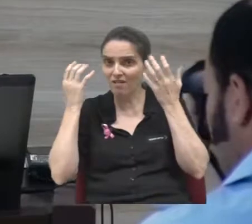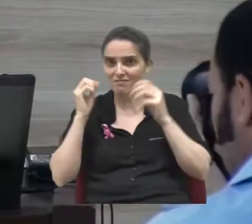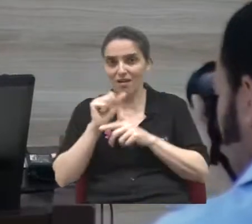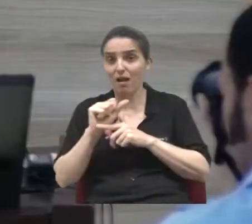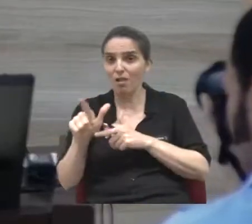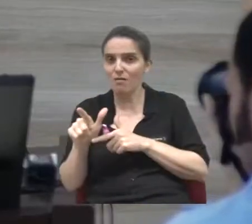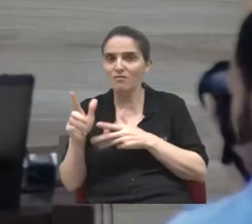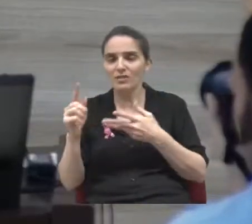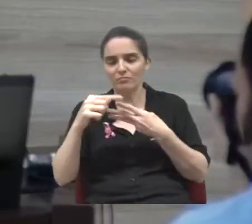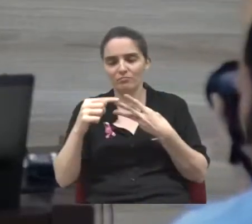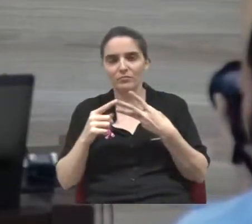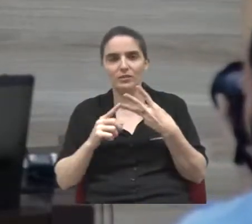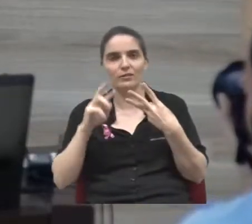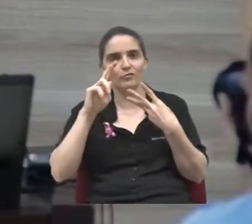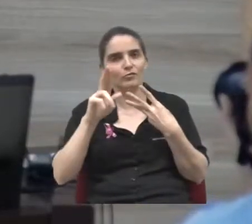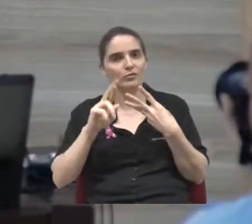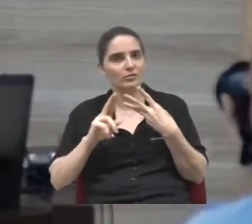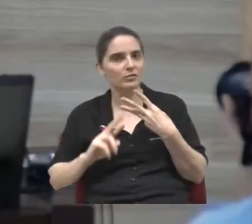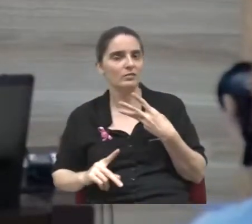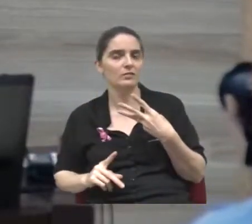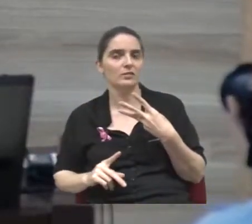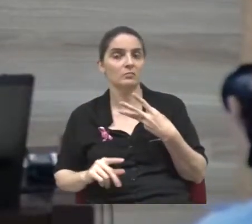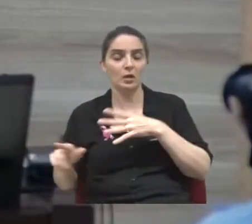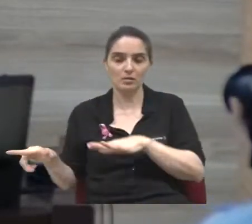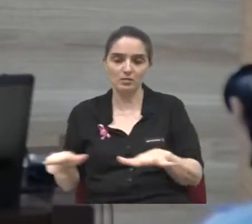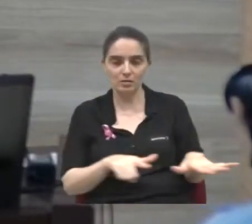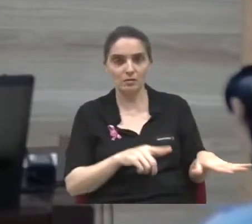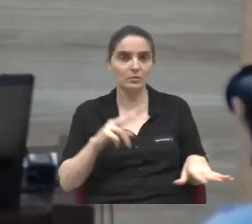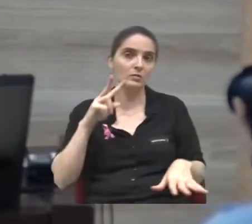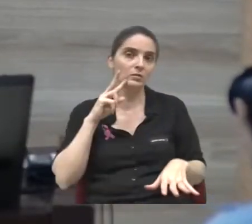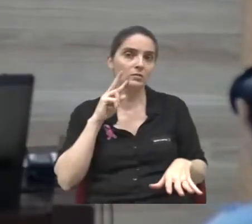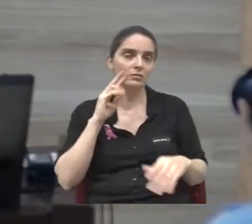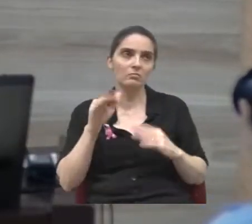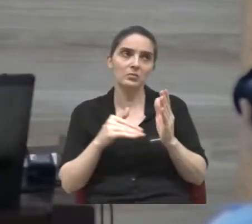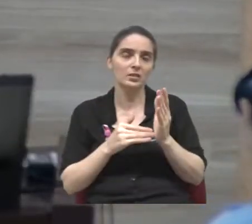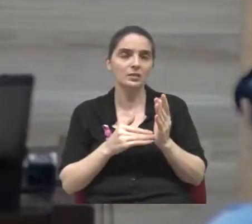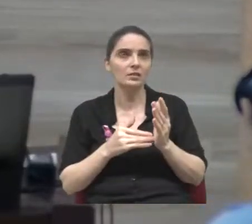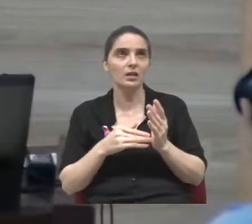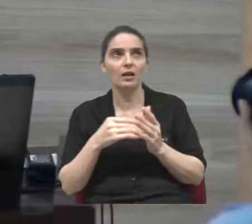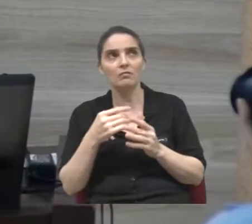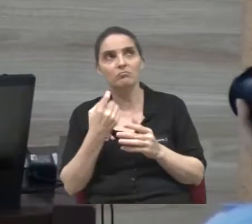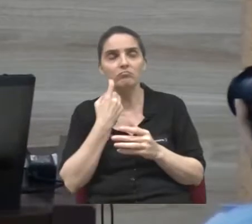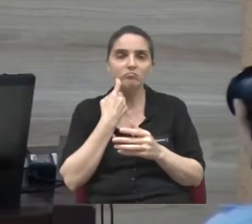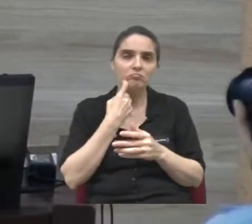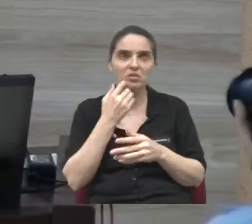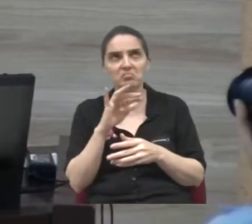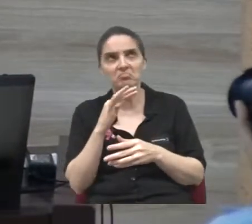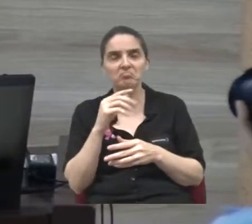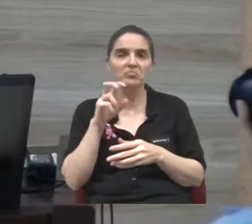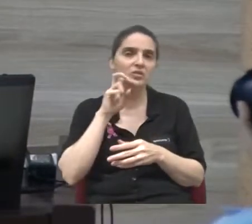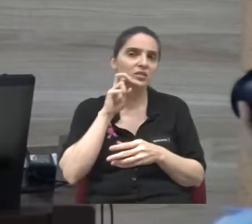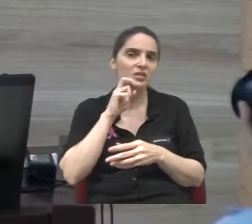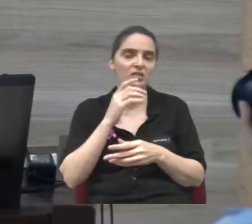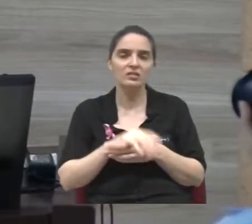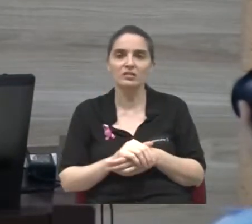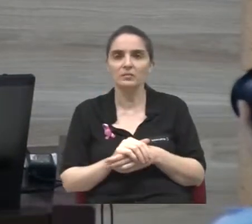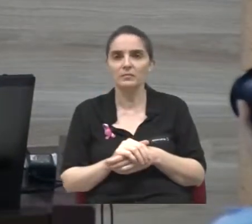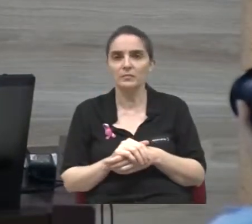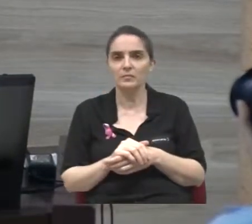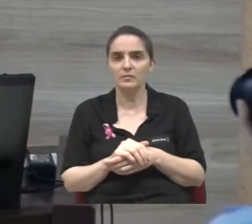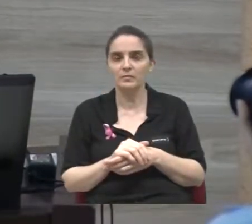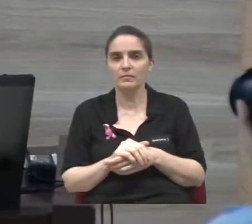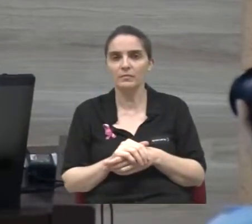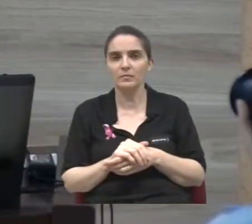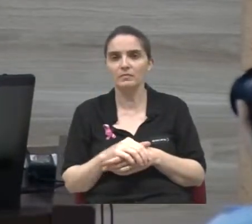os dias de semana, de segunda até sexta-feira, até quinta-feira, não tem nem 15% do lixo,